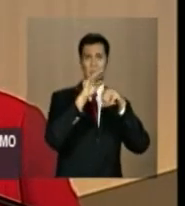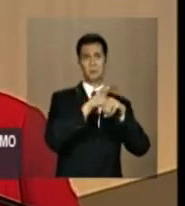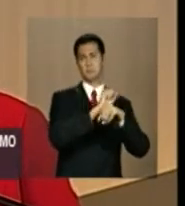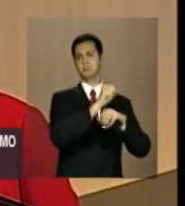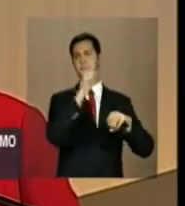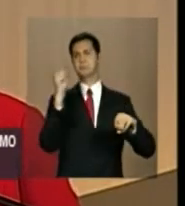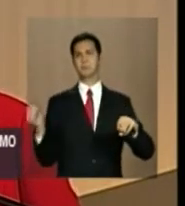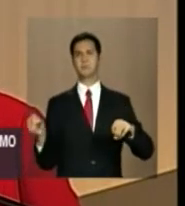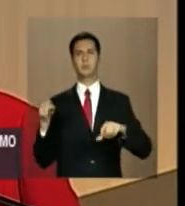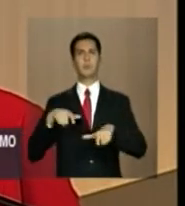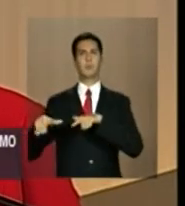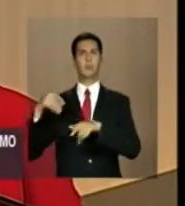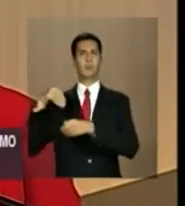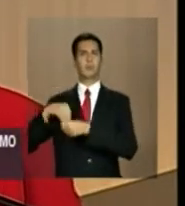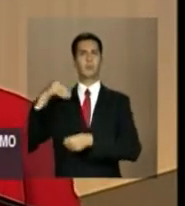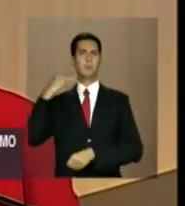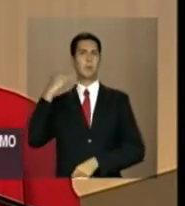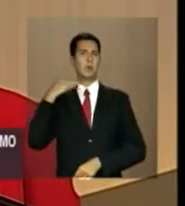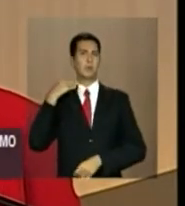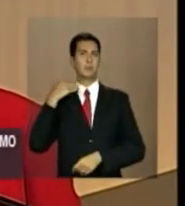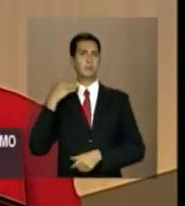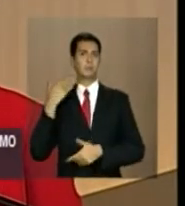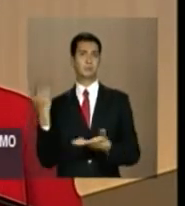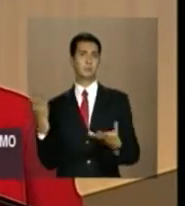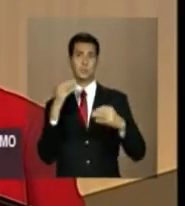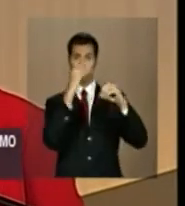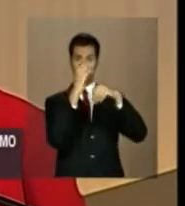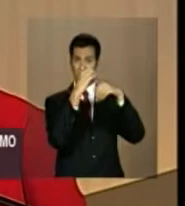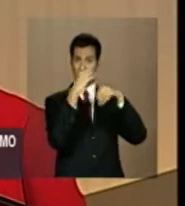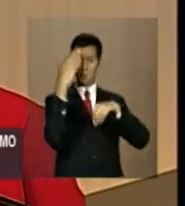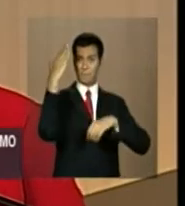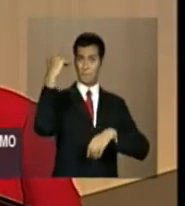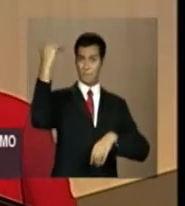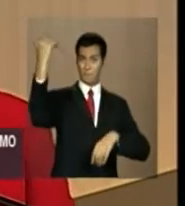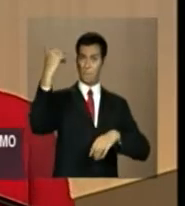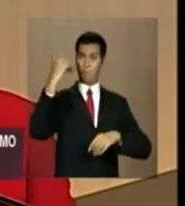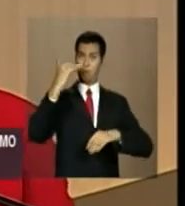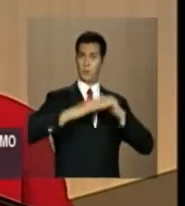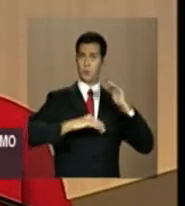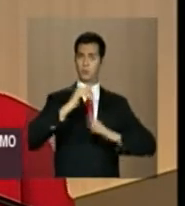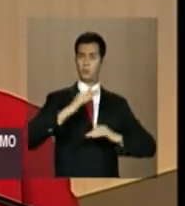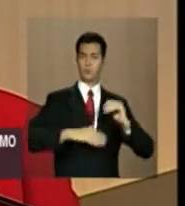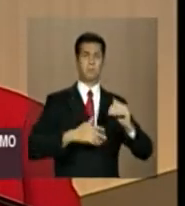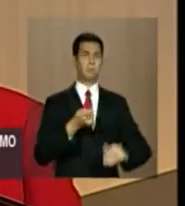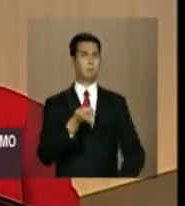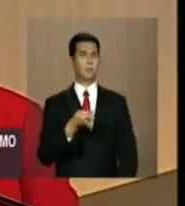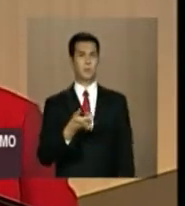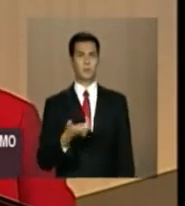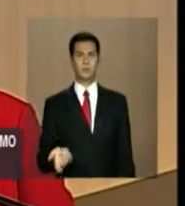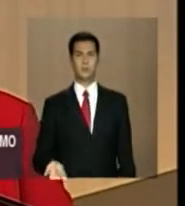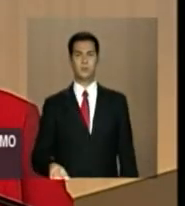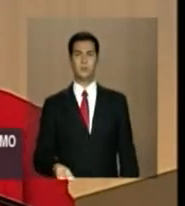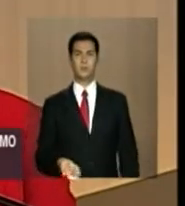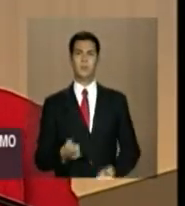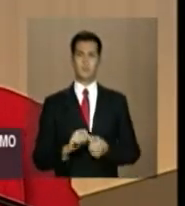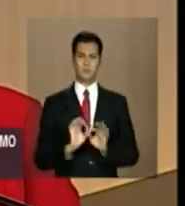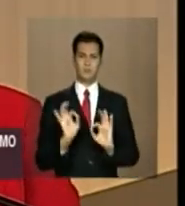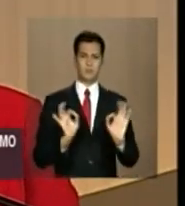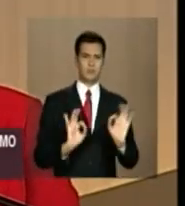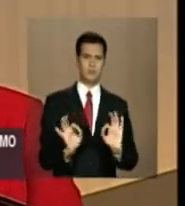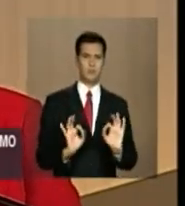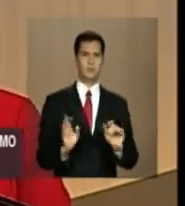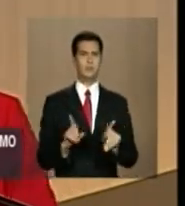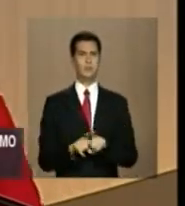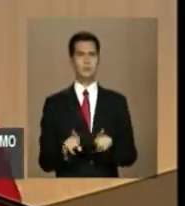de bancos. Nós não tínhamos engenheiros exercendo a função de planejar